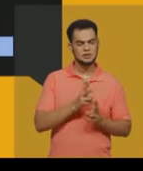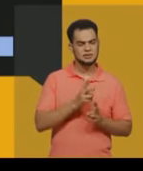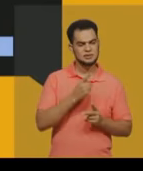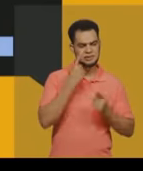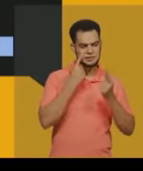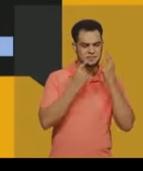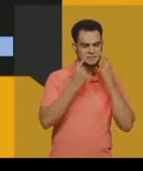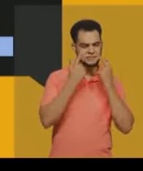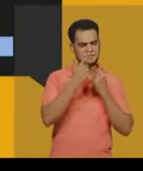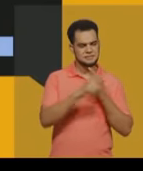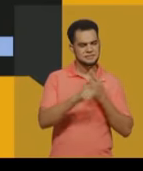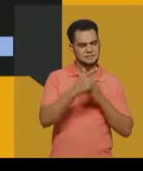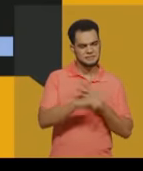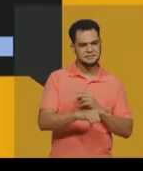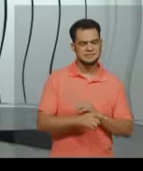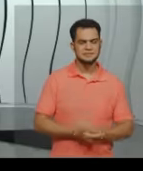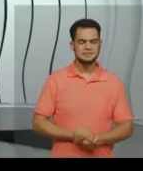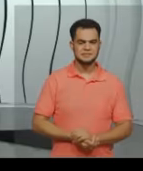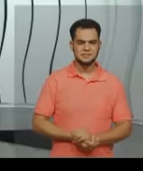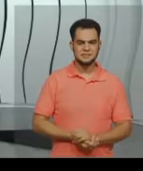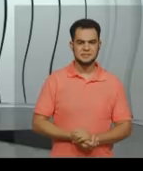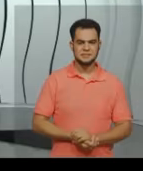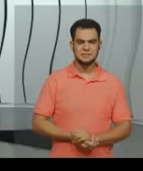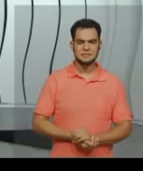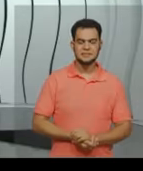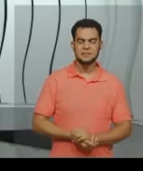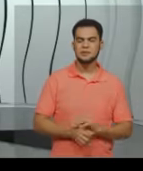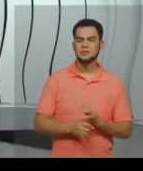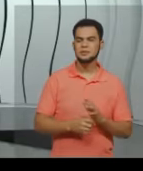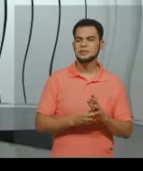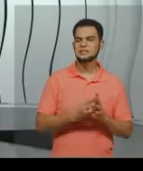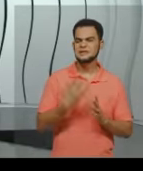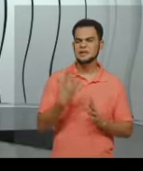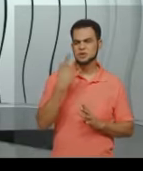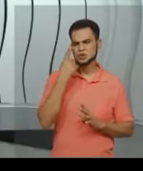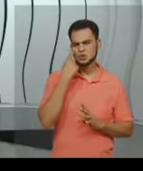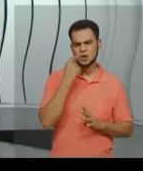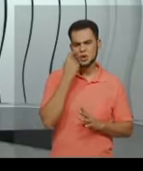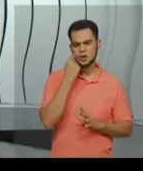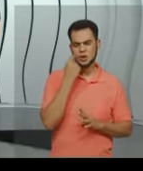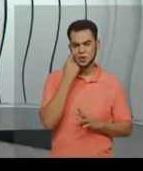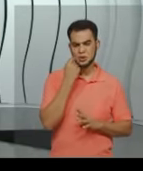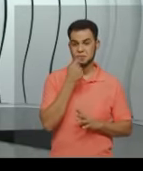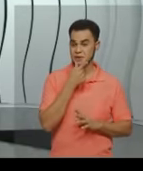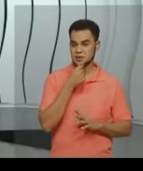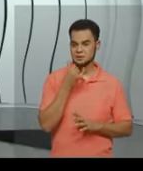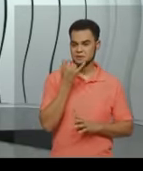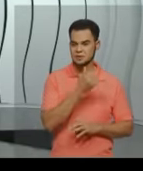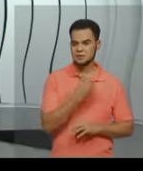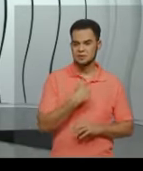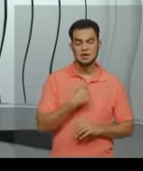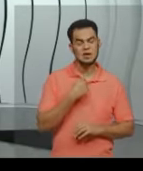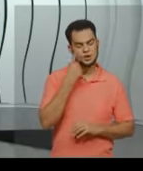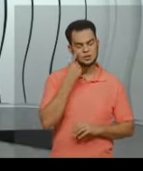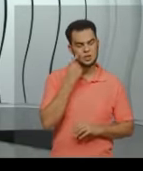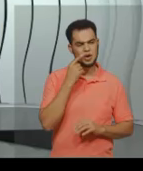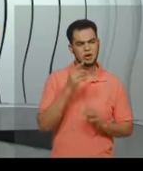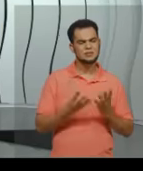I often cry, de verbo de frequência, muitas vezes, né? I often cry. Então o menino fala, falando com o